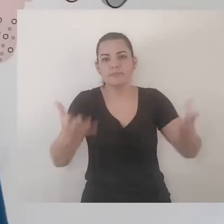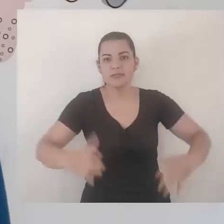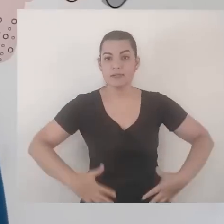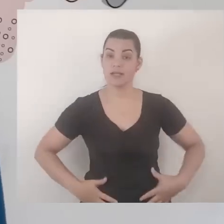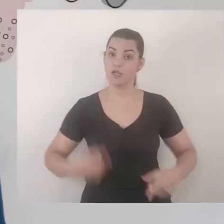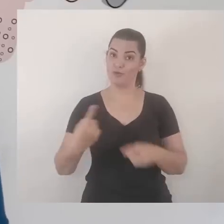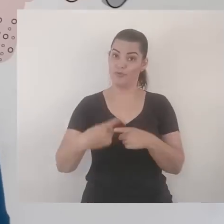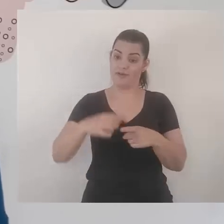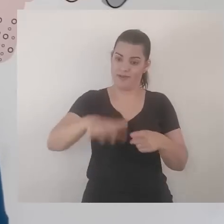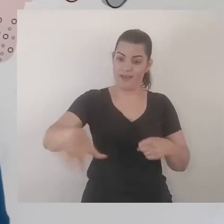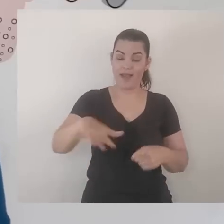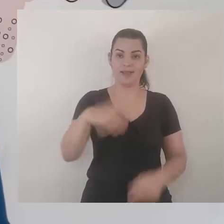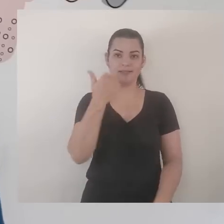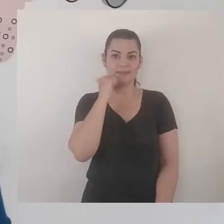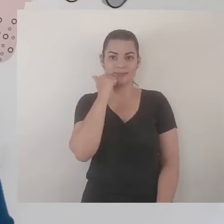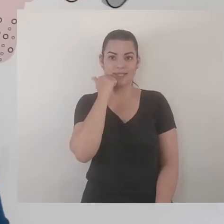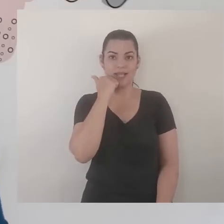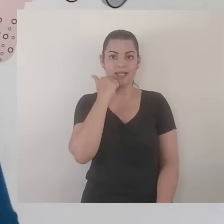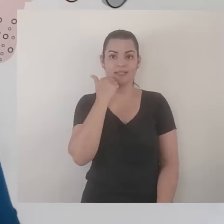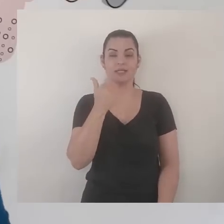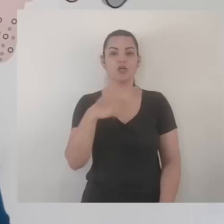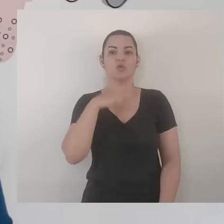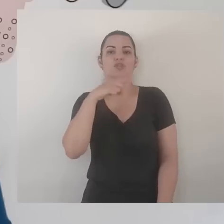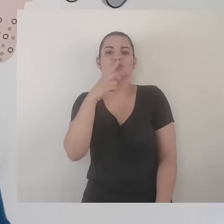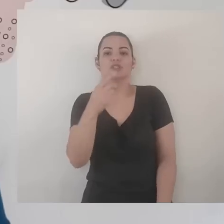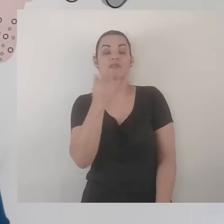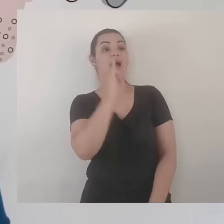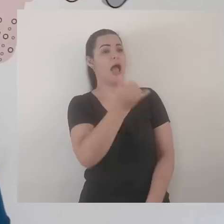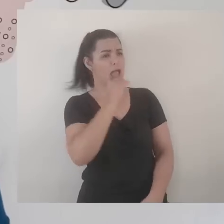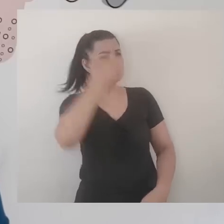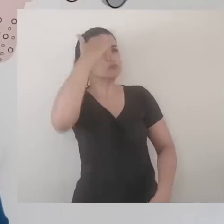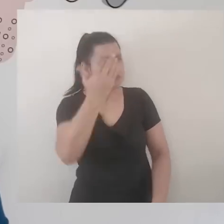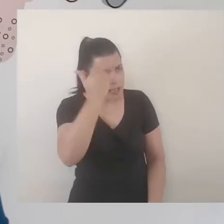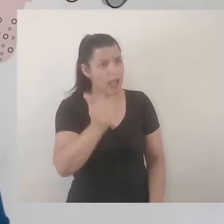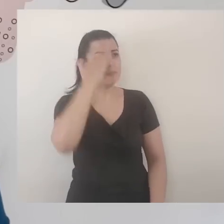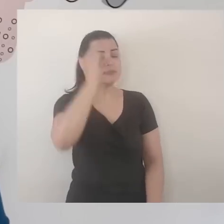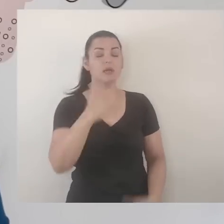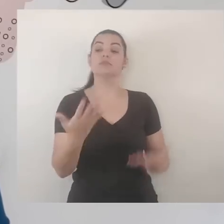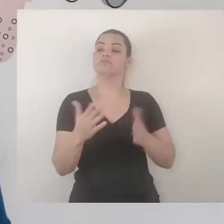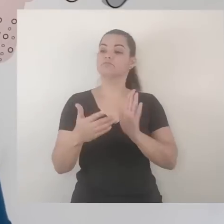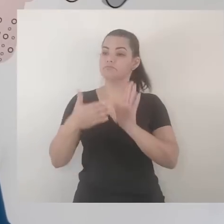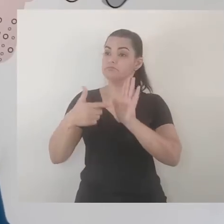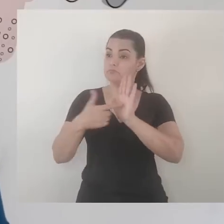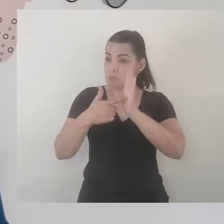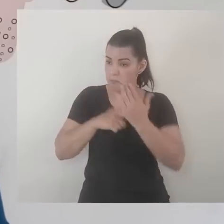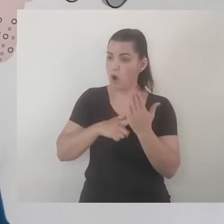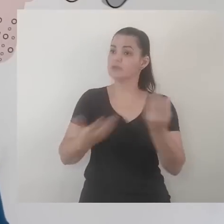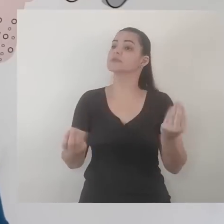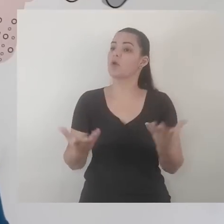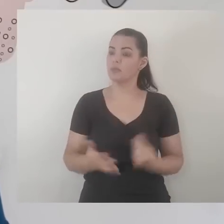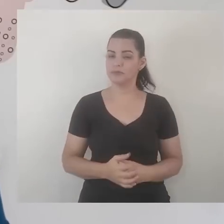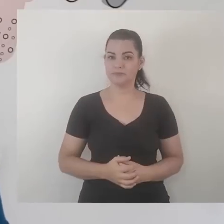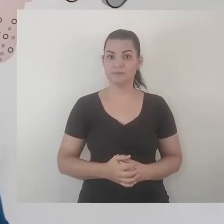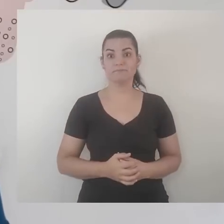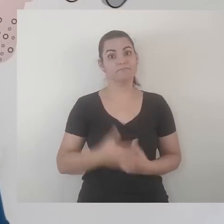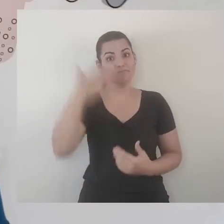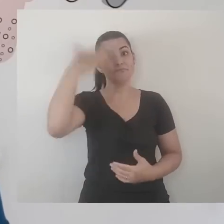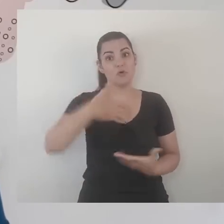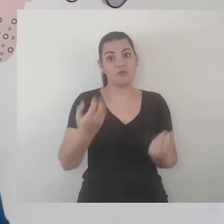adiantava só as pessoas falarem, era necessário comprovar alguns desses fatos. Aí sabe o que ele